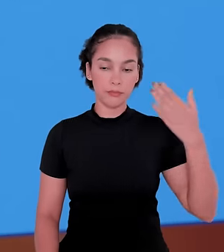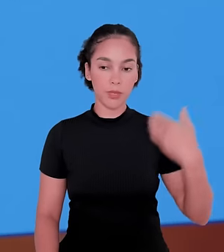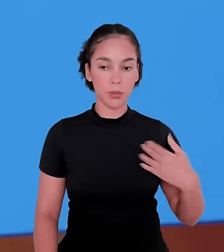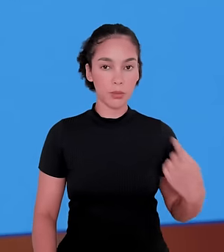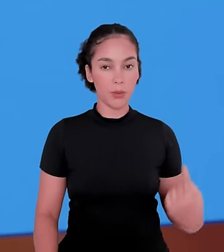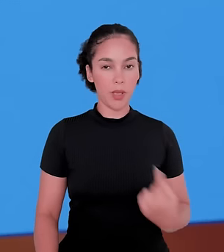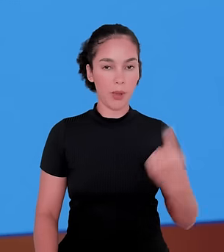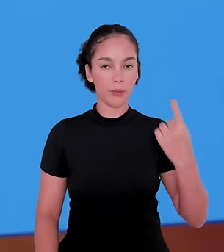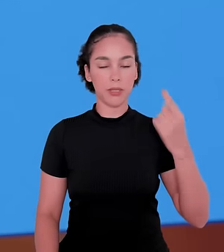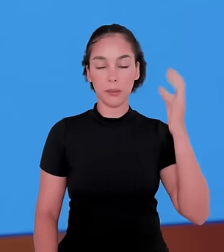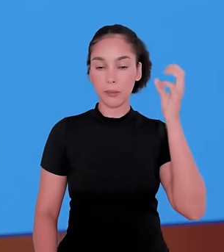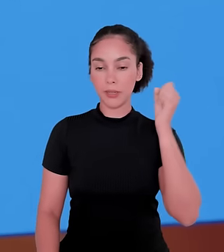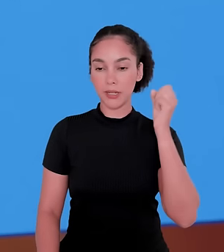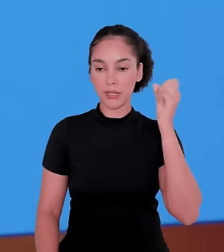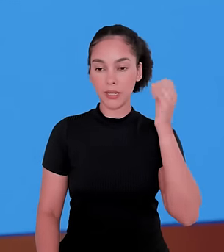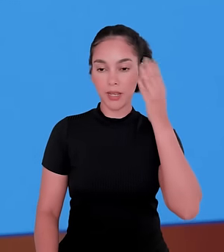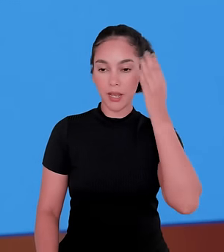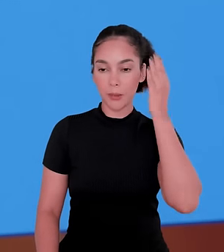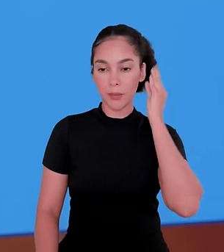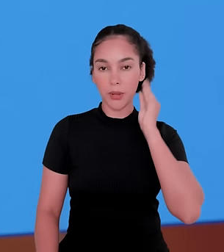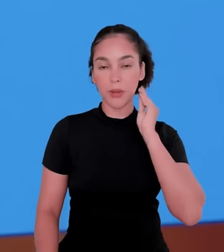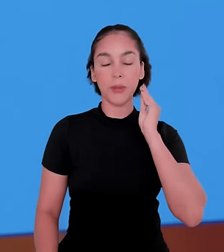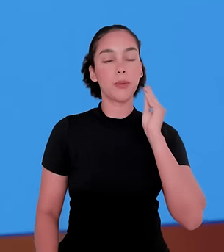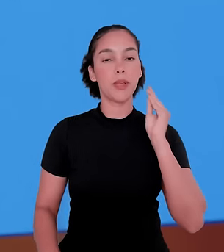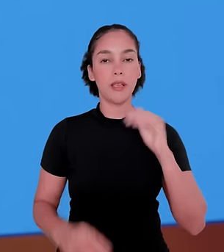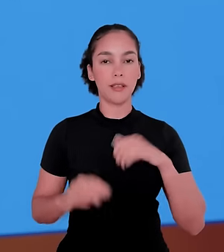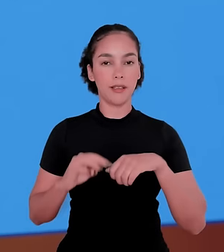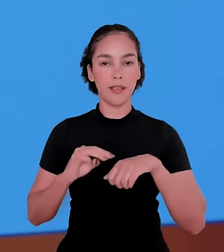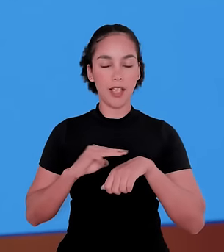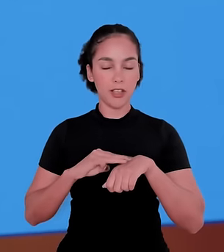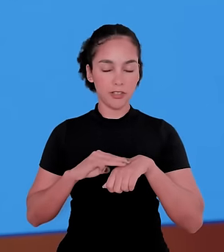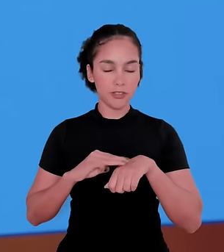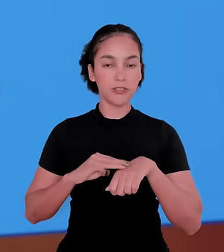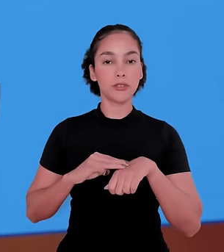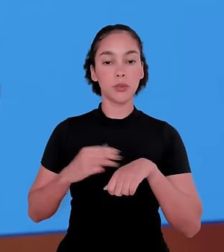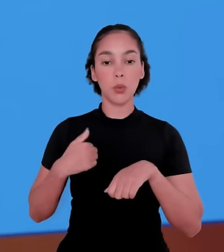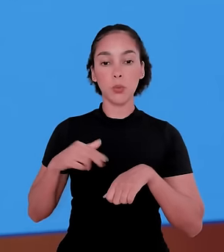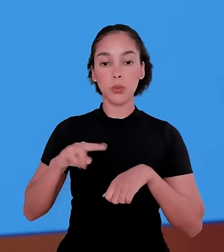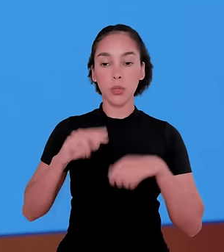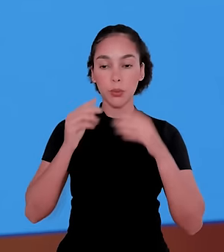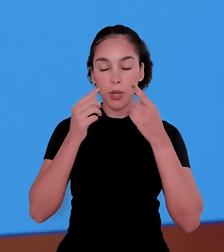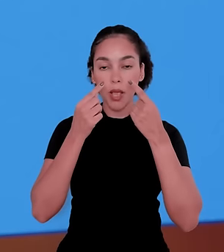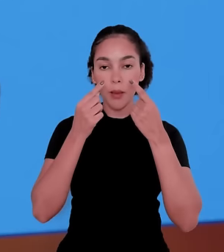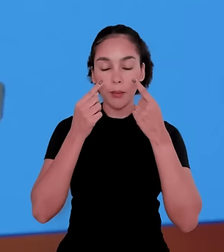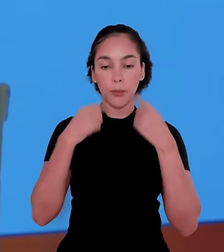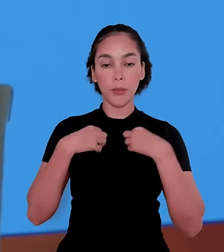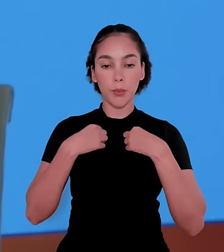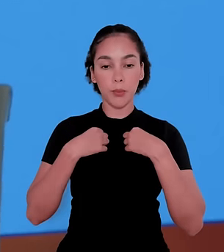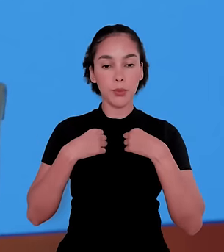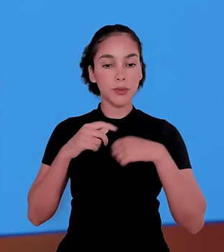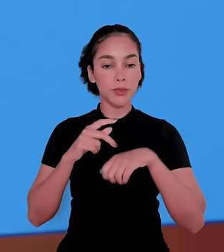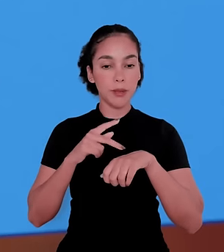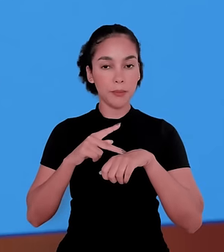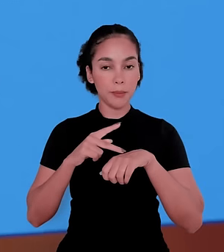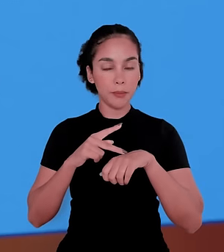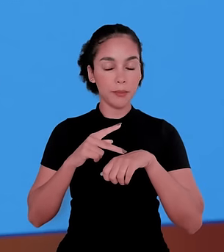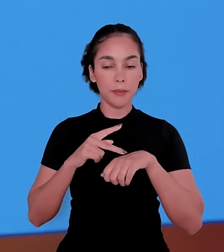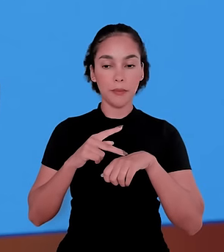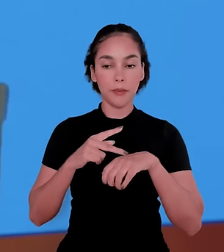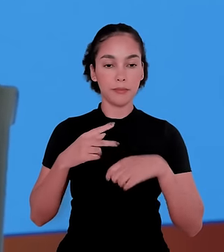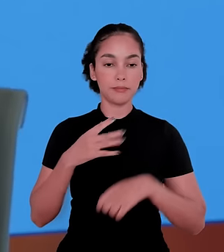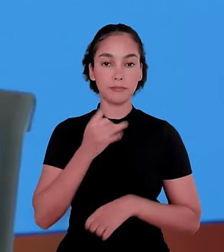alta branca de cabelo castanho olhos castanhos estou usando uma blusa branca e uma jaqueta